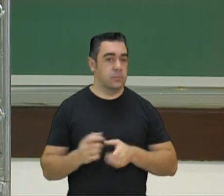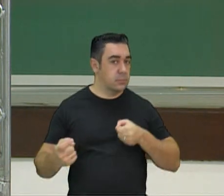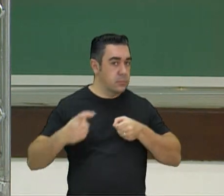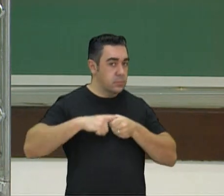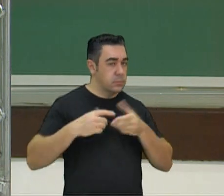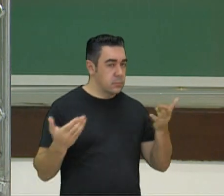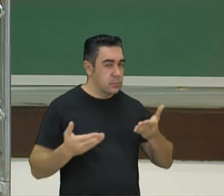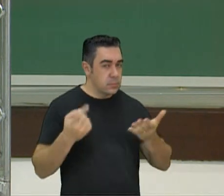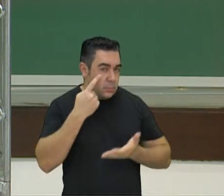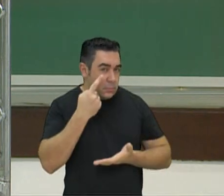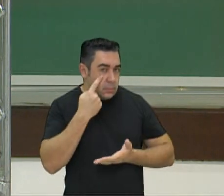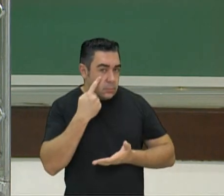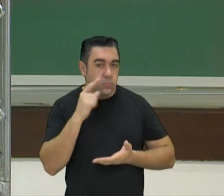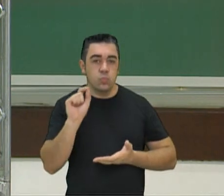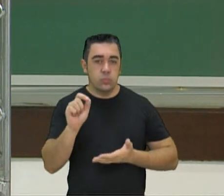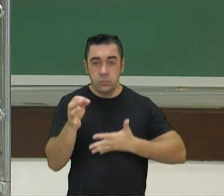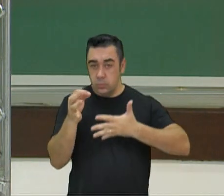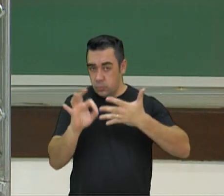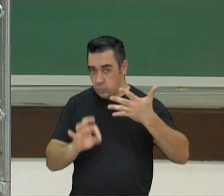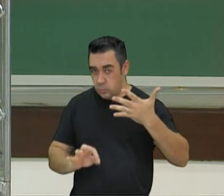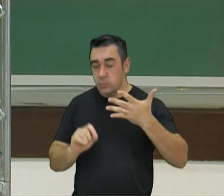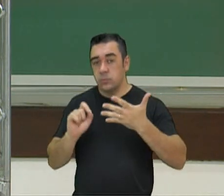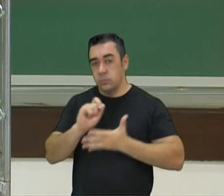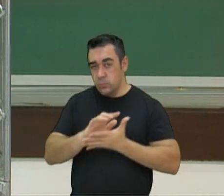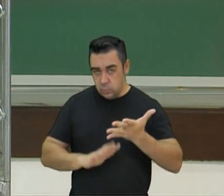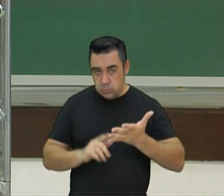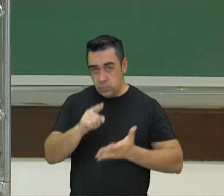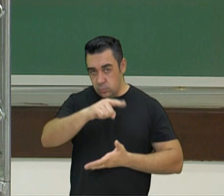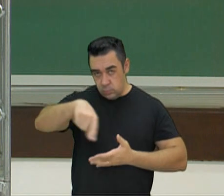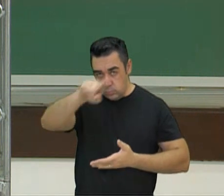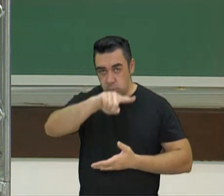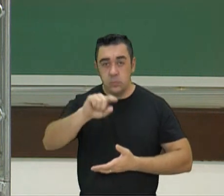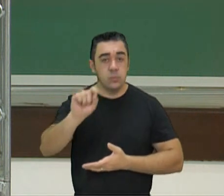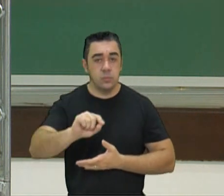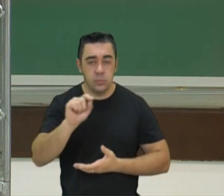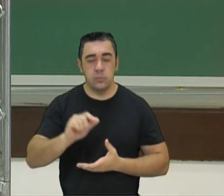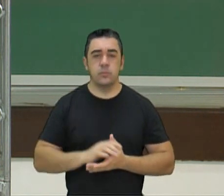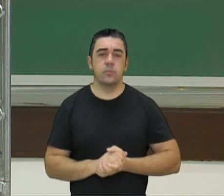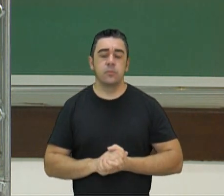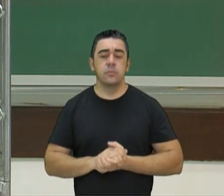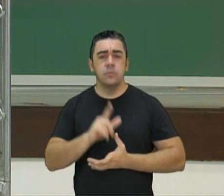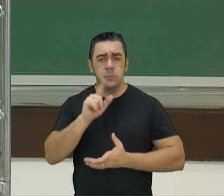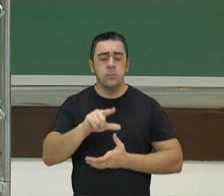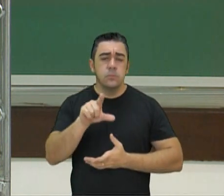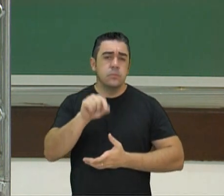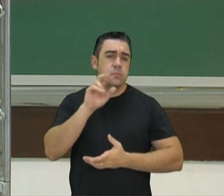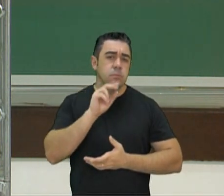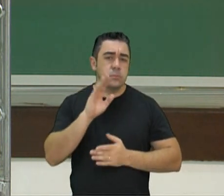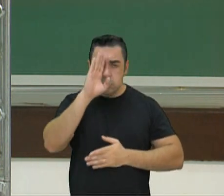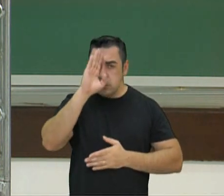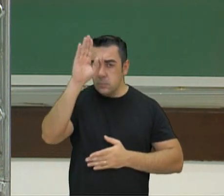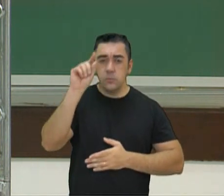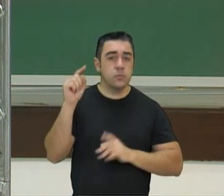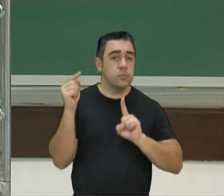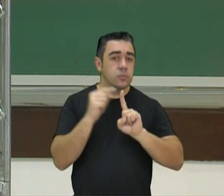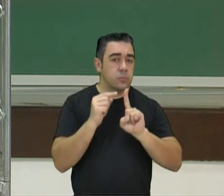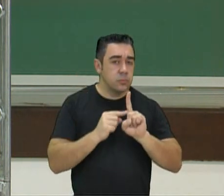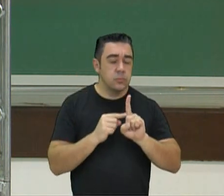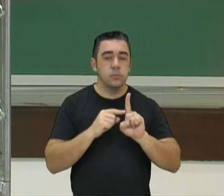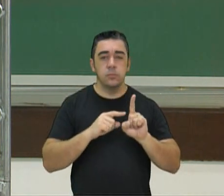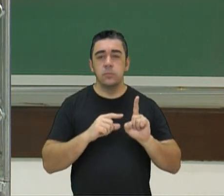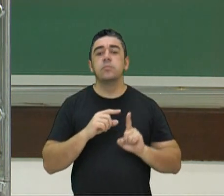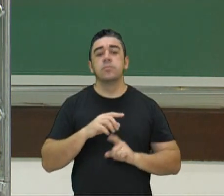voltando então, pessoal, com a correção da atividade que tinha ficado aqui para vocês, que era o quê? Marcar os principais tipos de respiração que